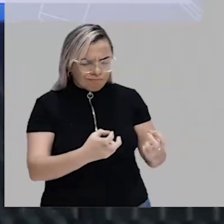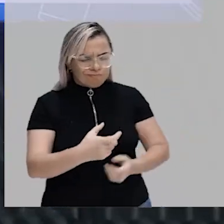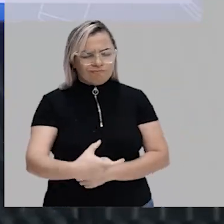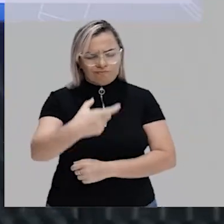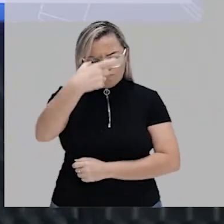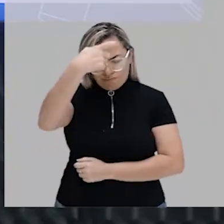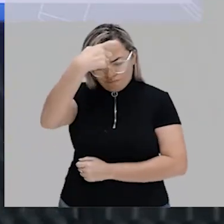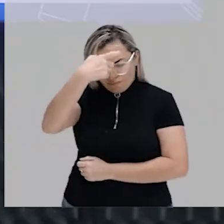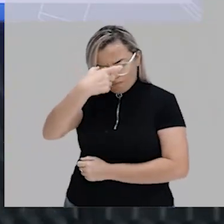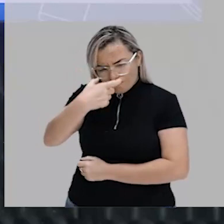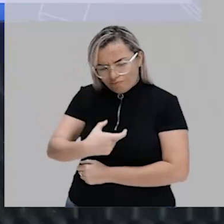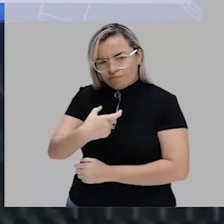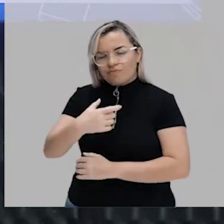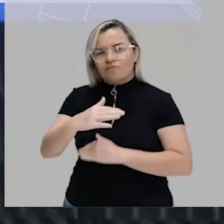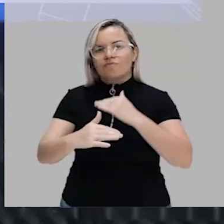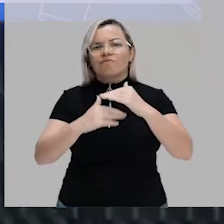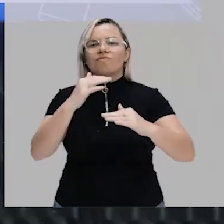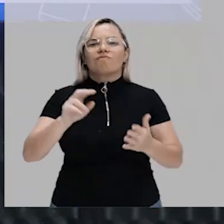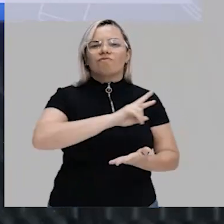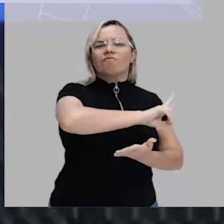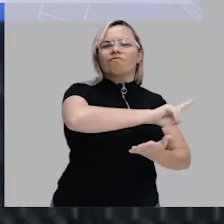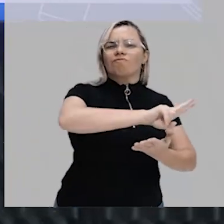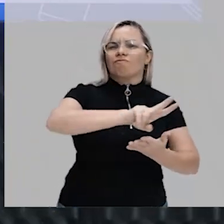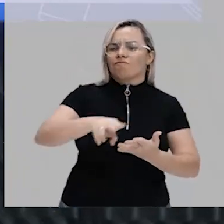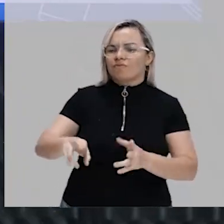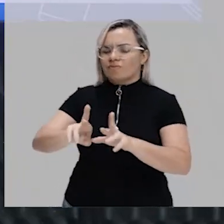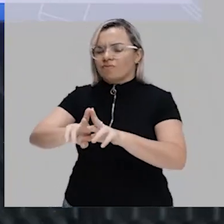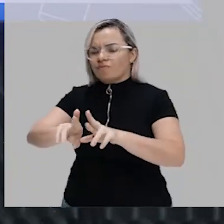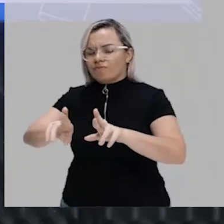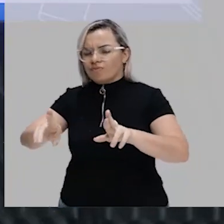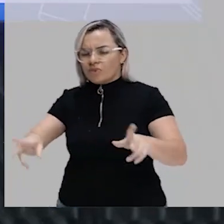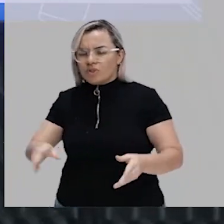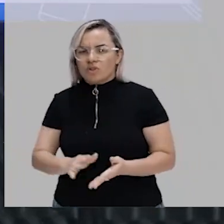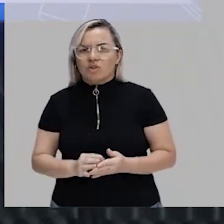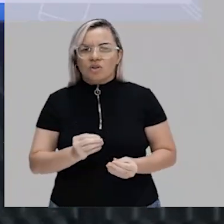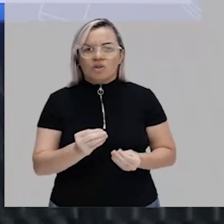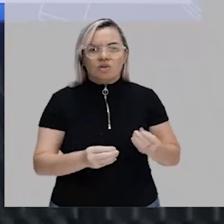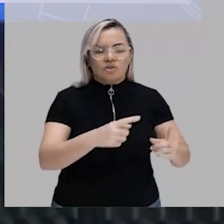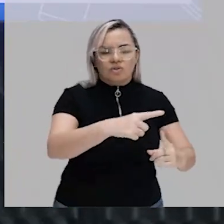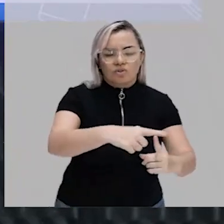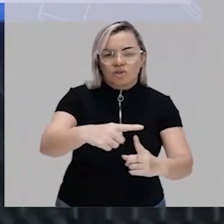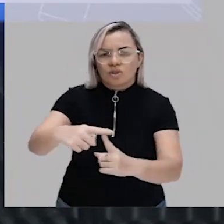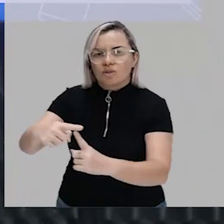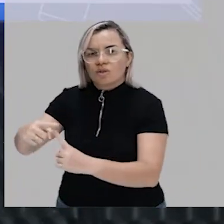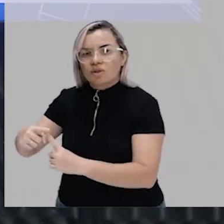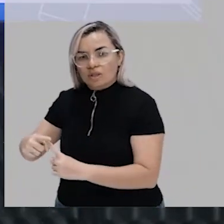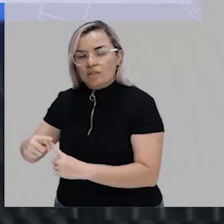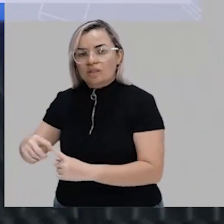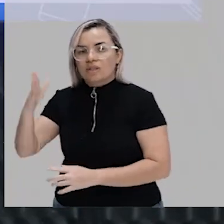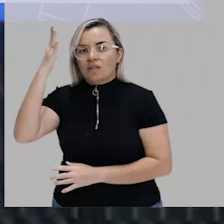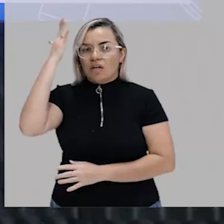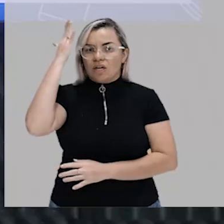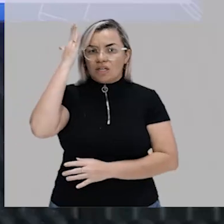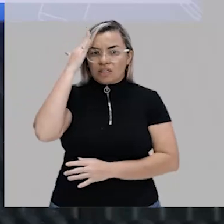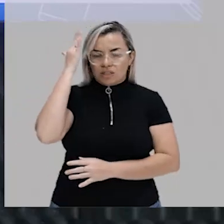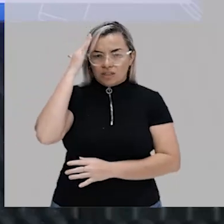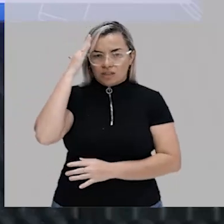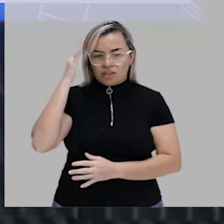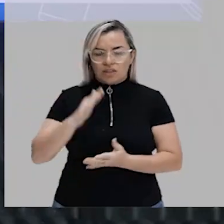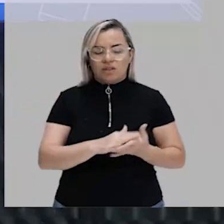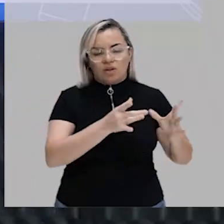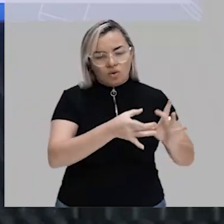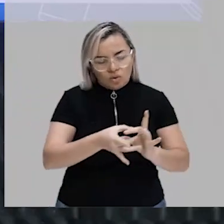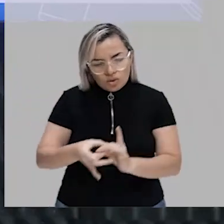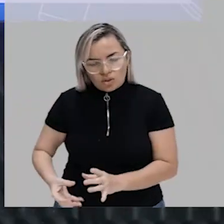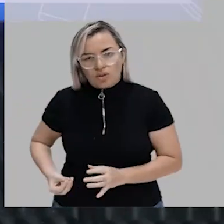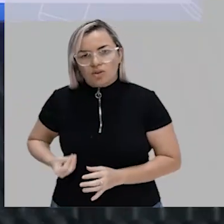humano desenvolveu várias maneiras diferentes, várias formas diferentes de compreender e apreender a sua realidade.